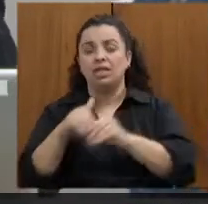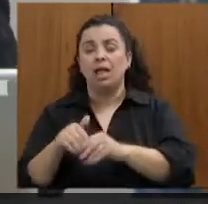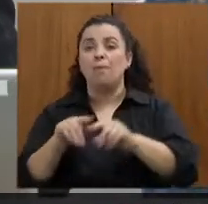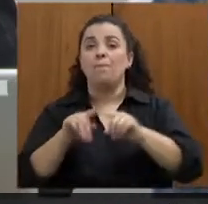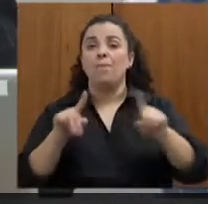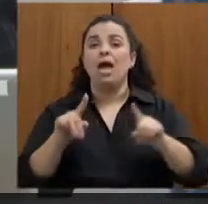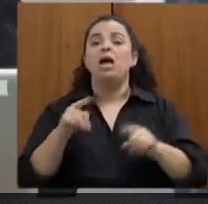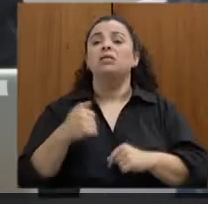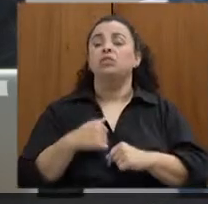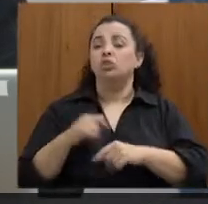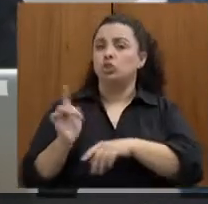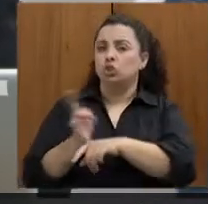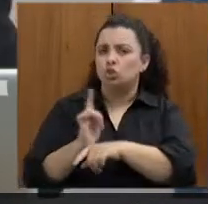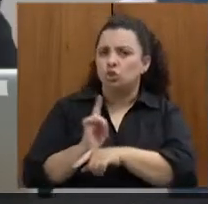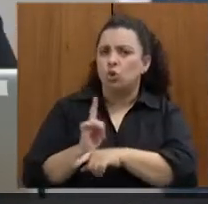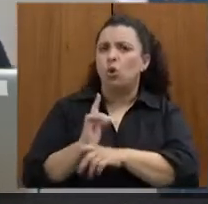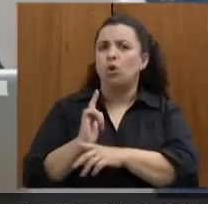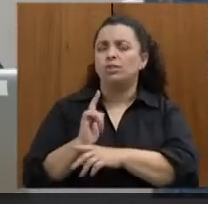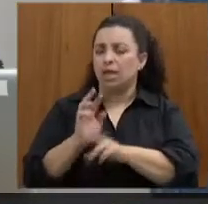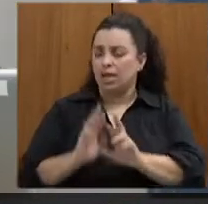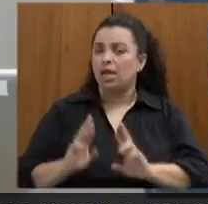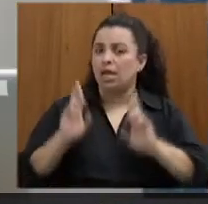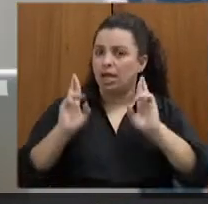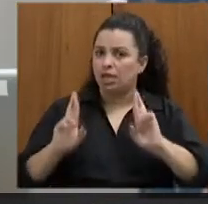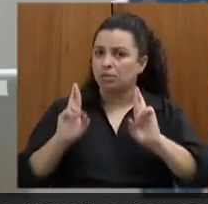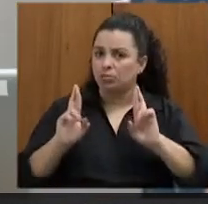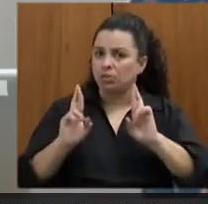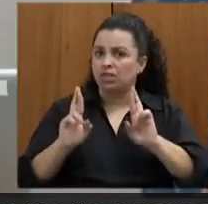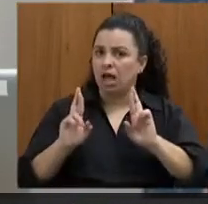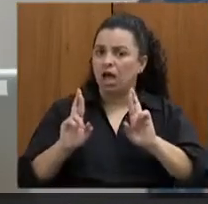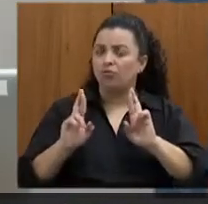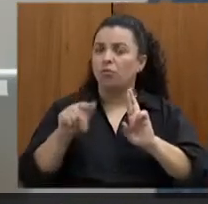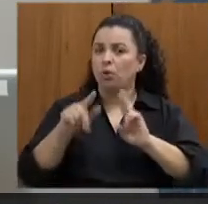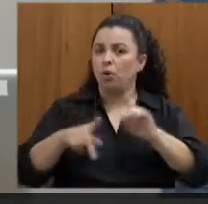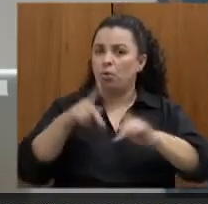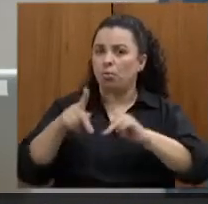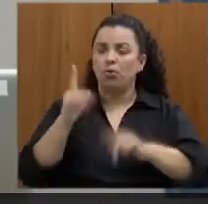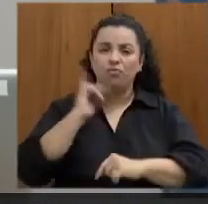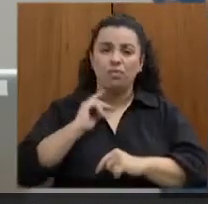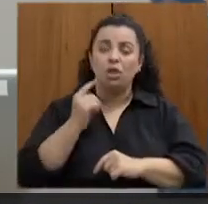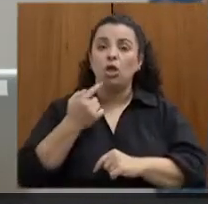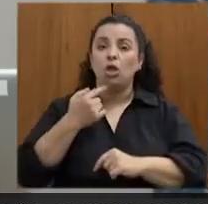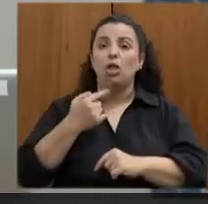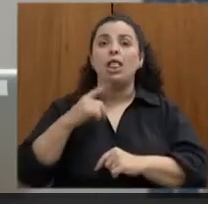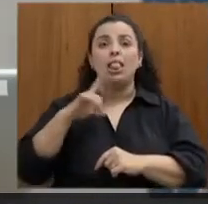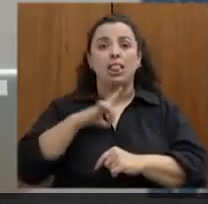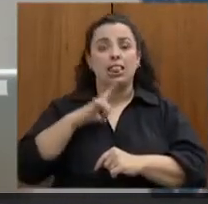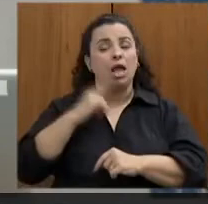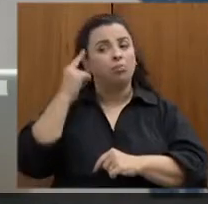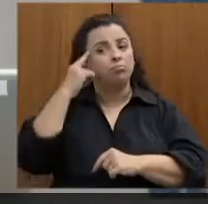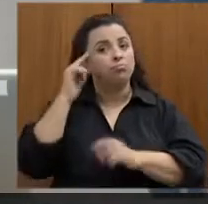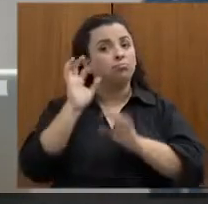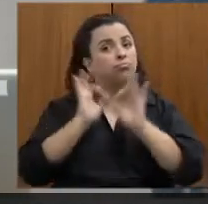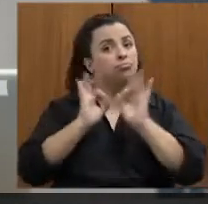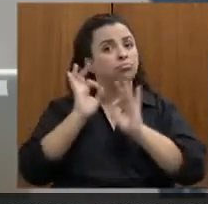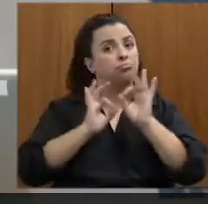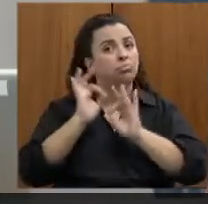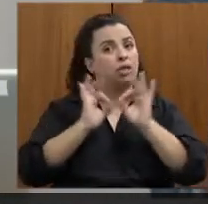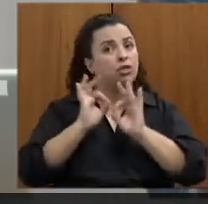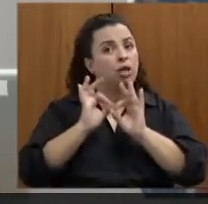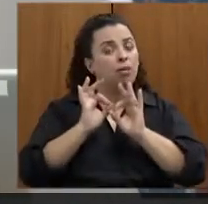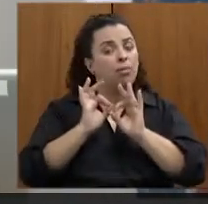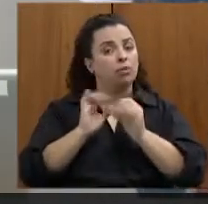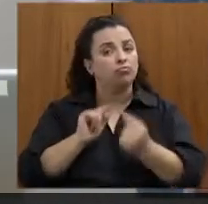enquanto responsáveis pela população mineira, a gente já pense aí um planejamento adequado para a aplicação das políticas públicas no ano